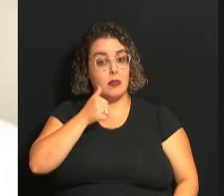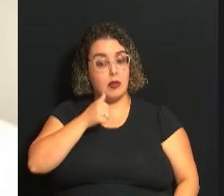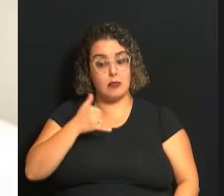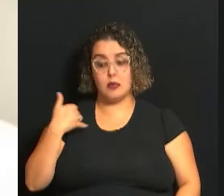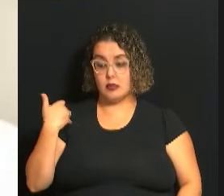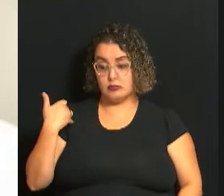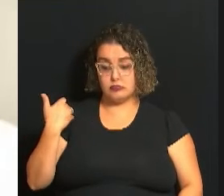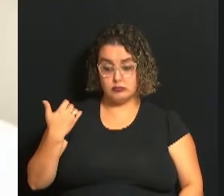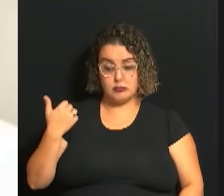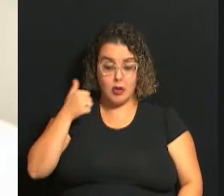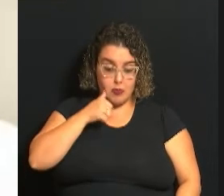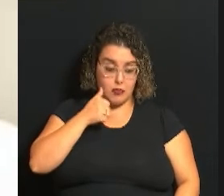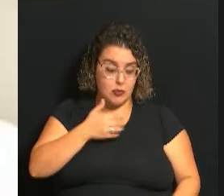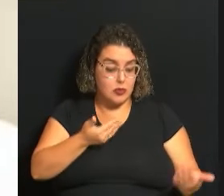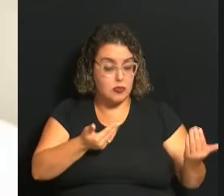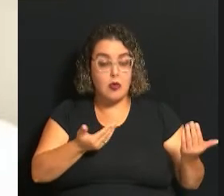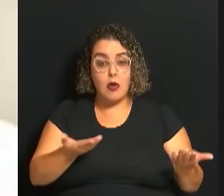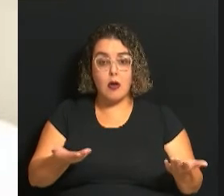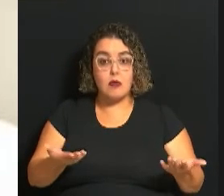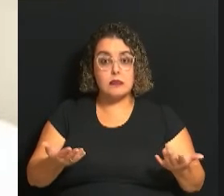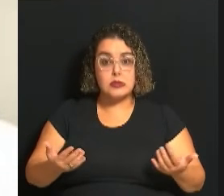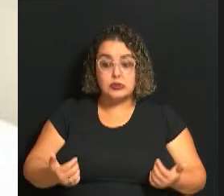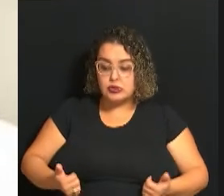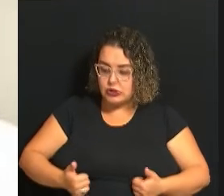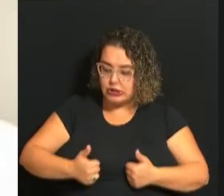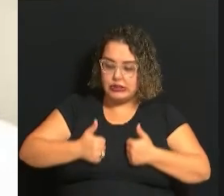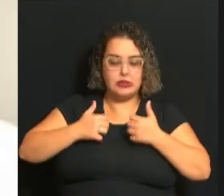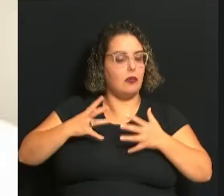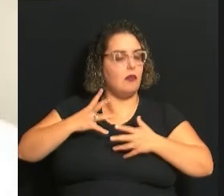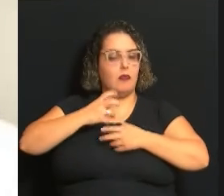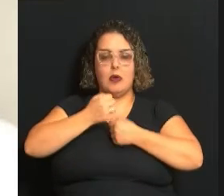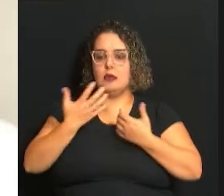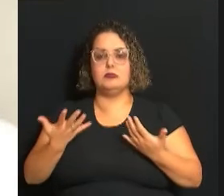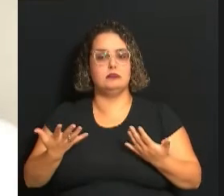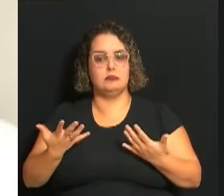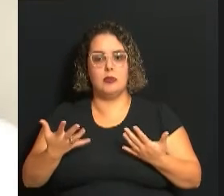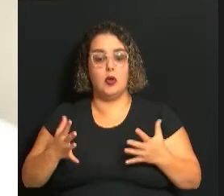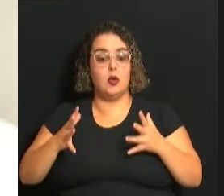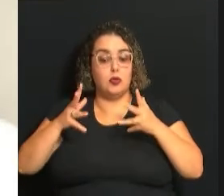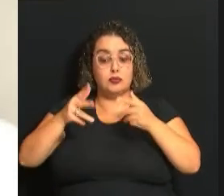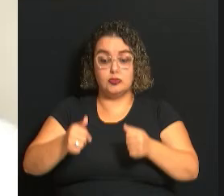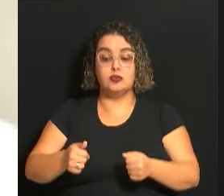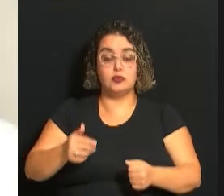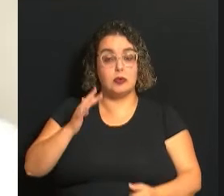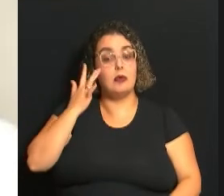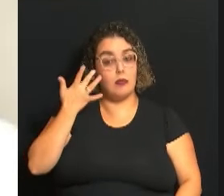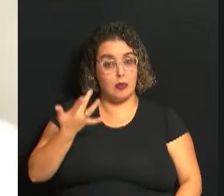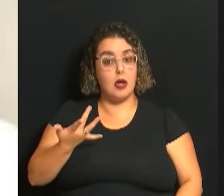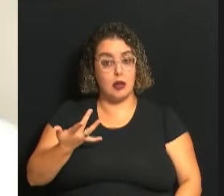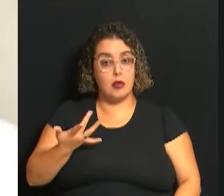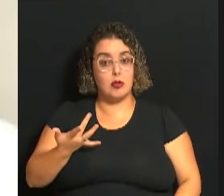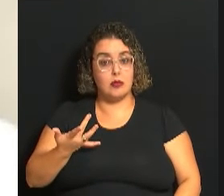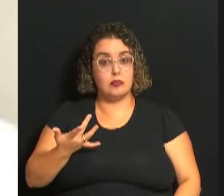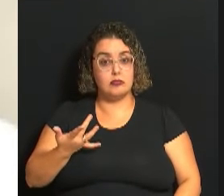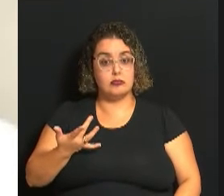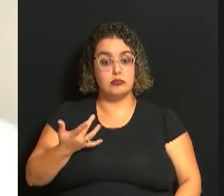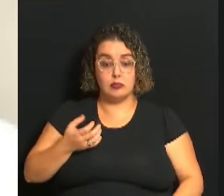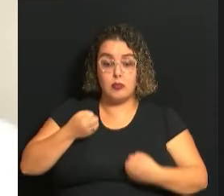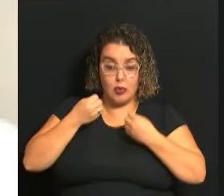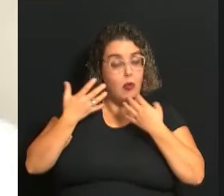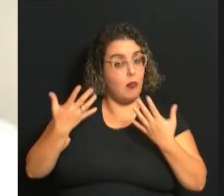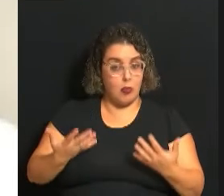de vitalidade. Então, agora eu pego a minha energia e o tempo que eu acho que é palpável, né,